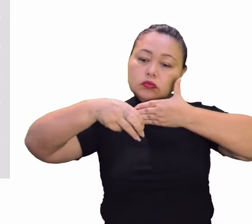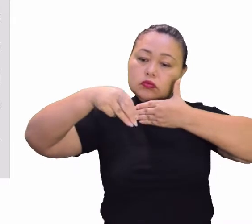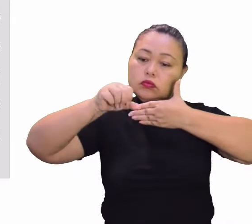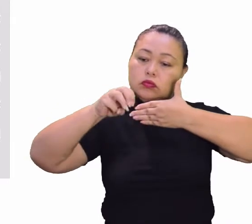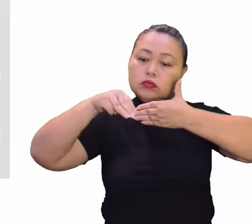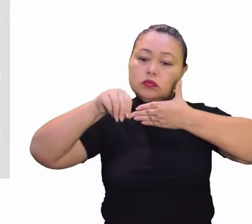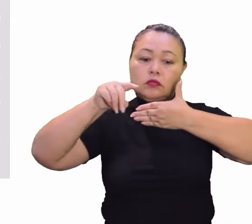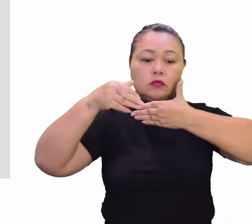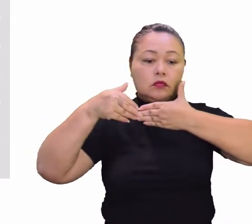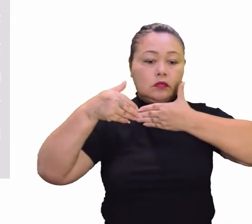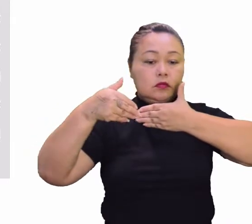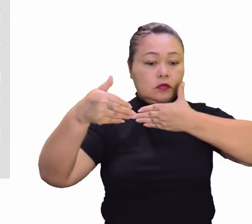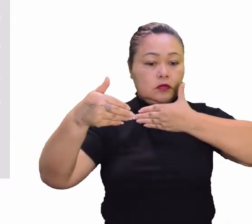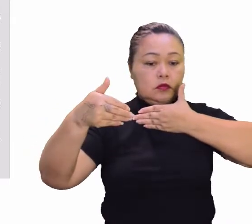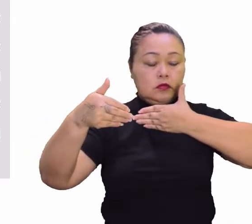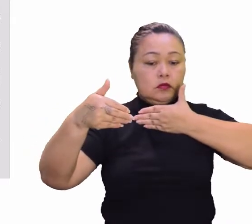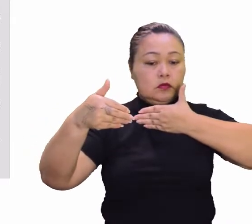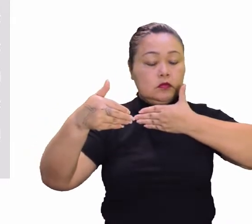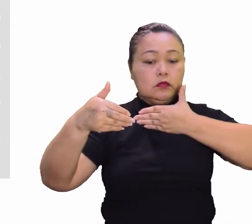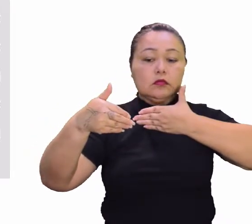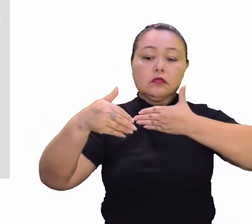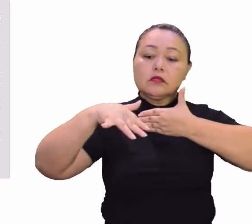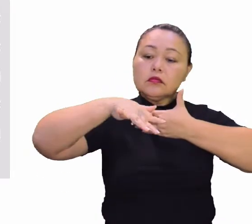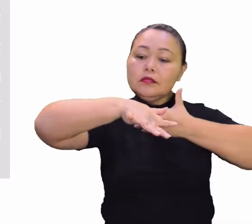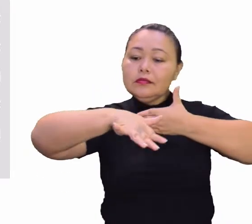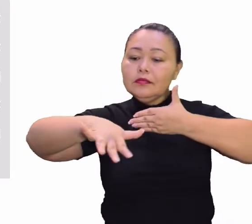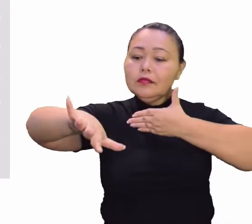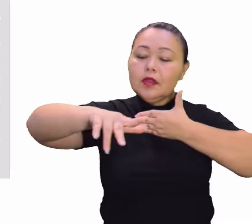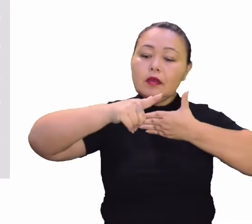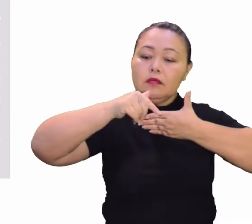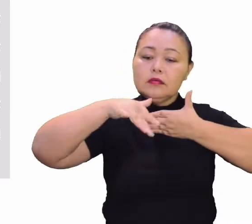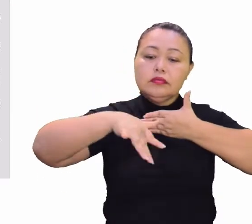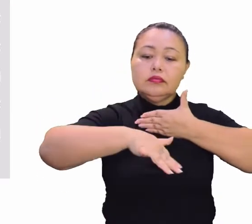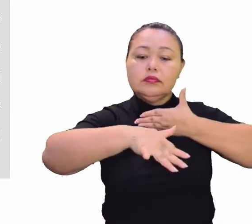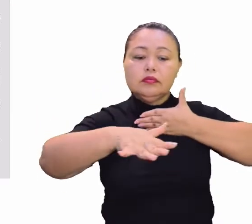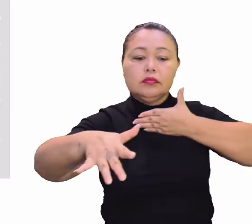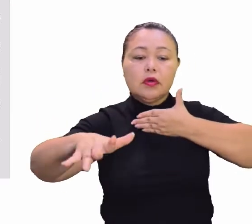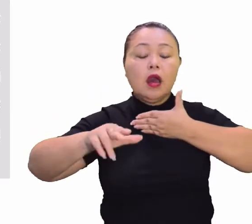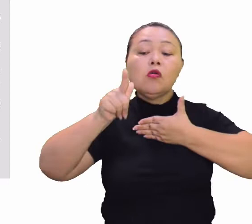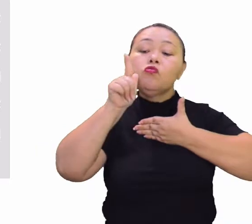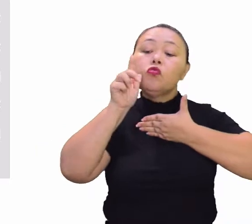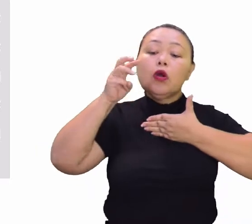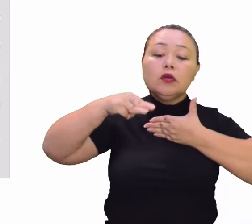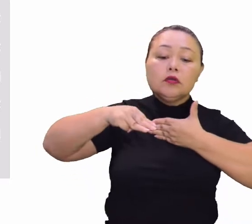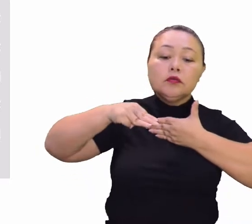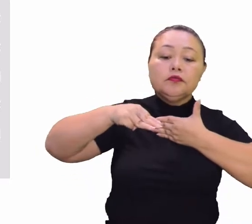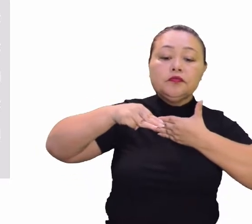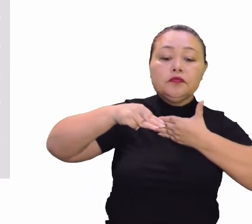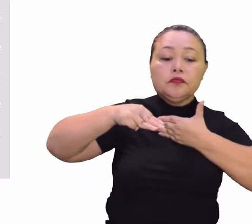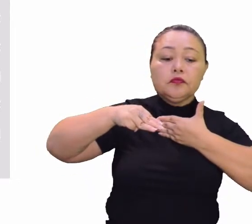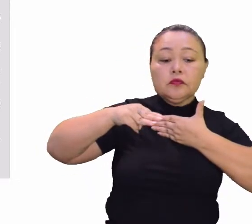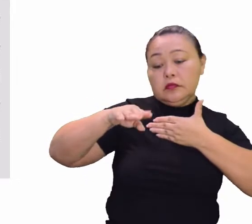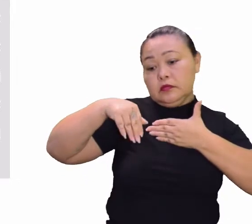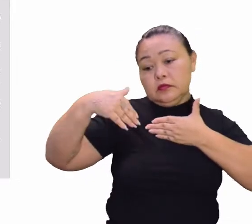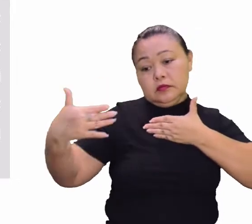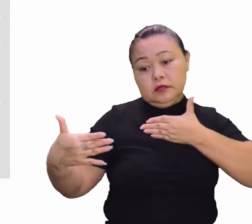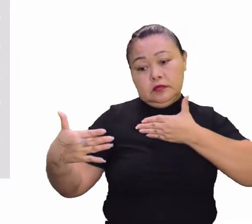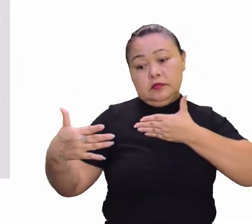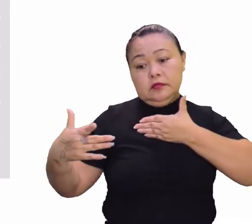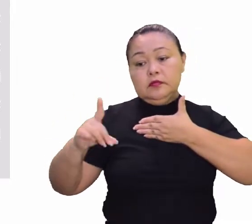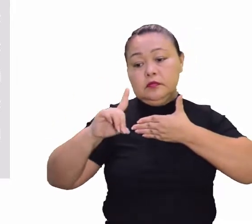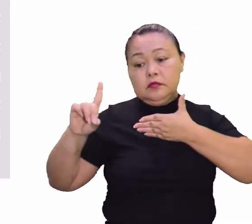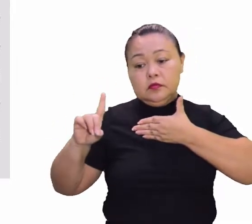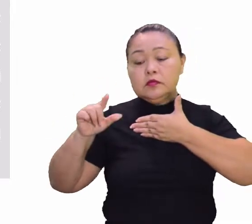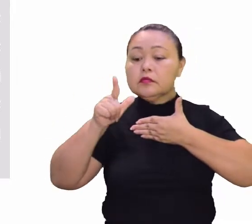Mamoré inicia o trecho de corredeiras, logo a jusante da cidade de Guajará-Mirim, situada na